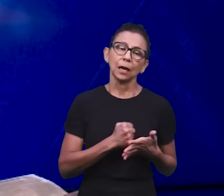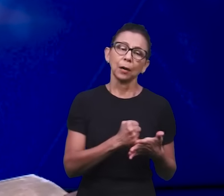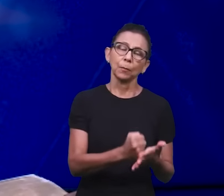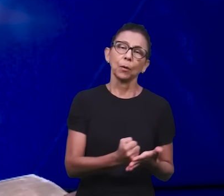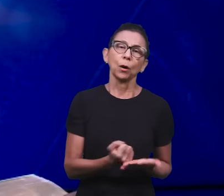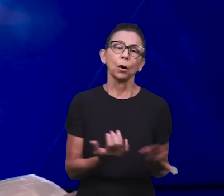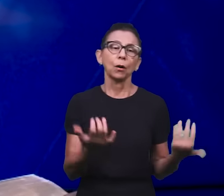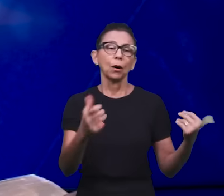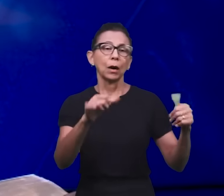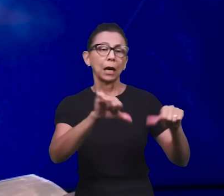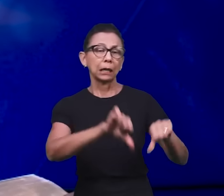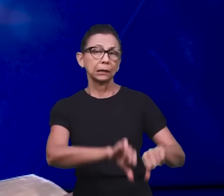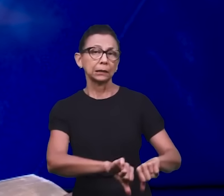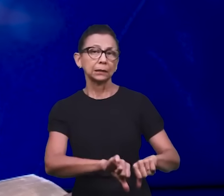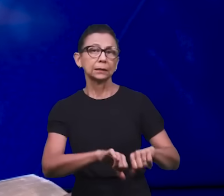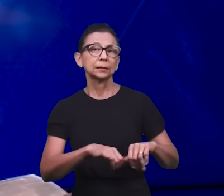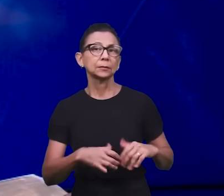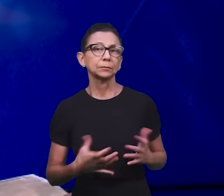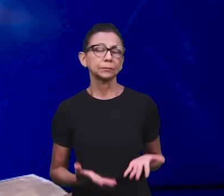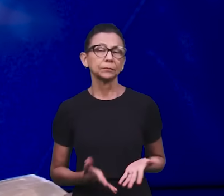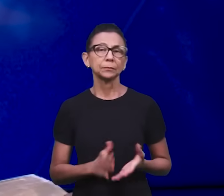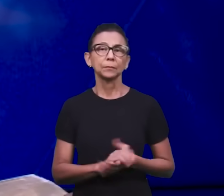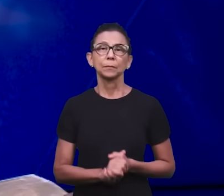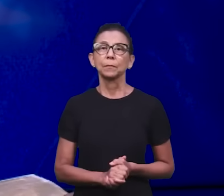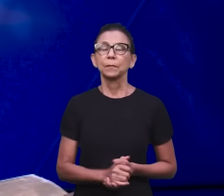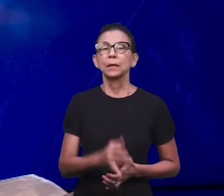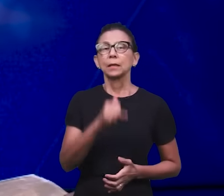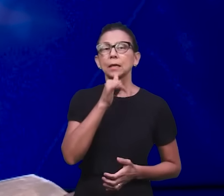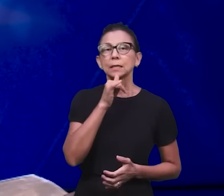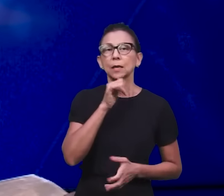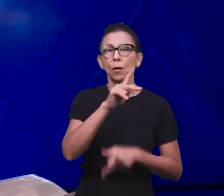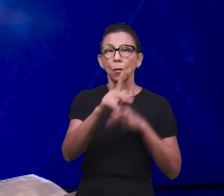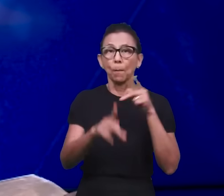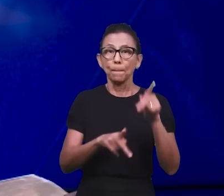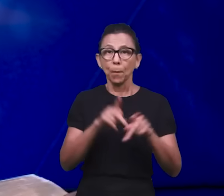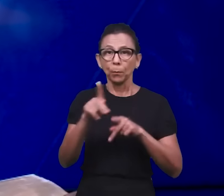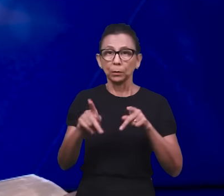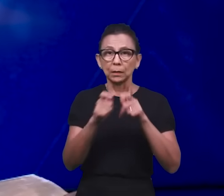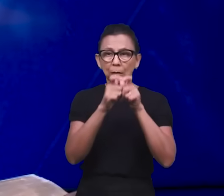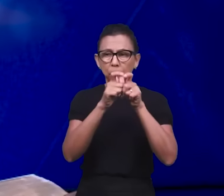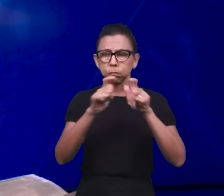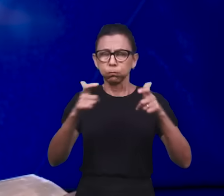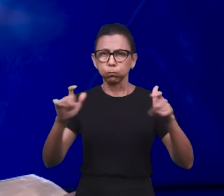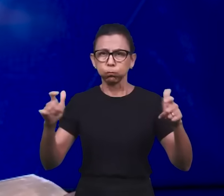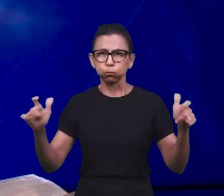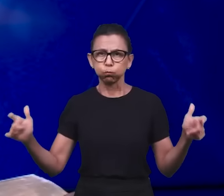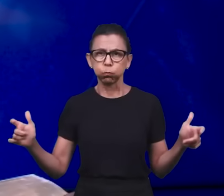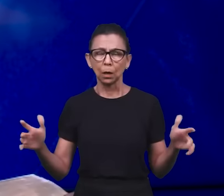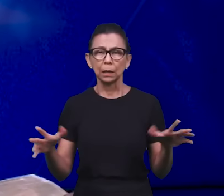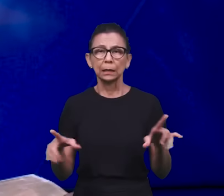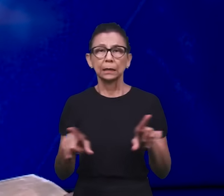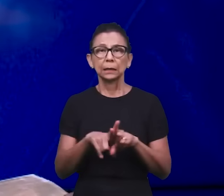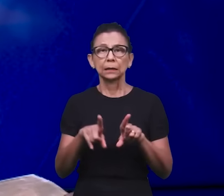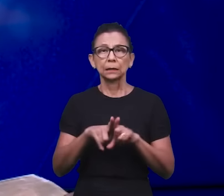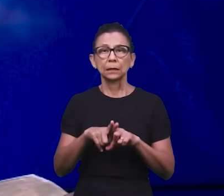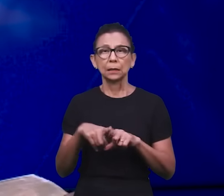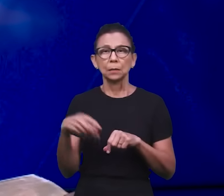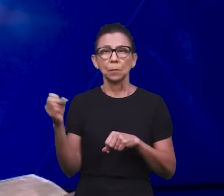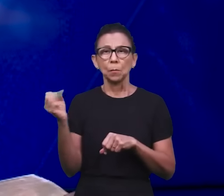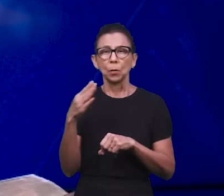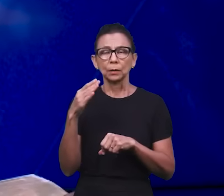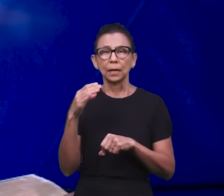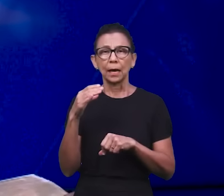exponenciais. Um deles, pelo aumento do número de habitantes e pelo avanço dos modernos meios